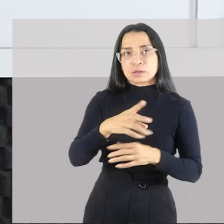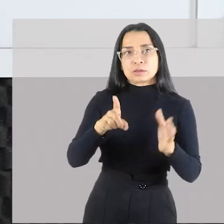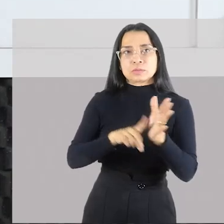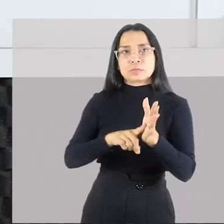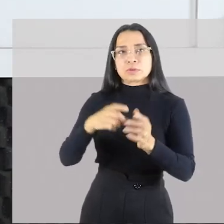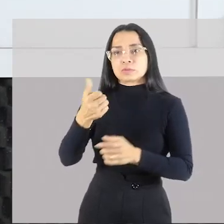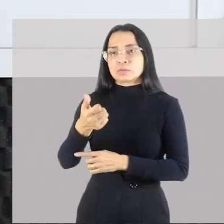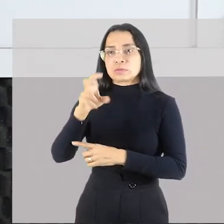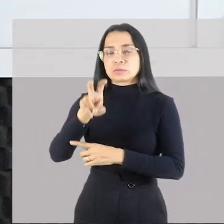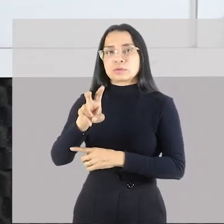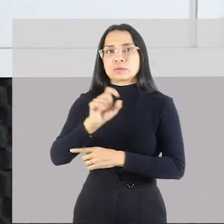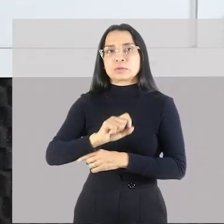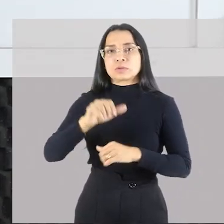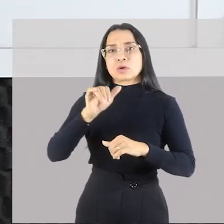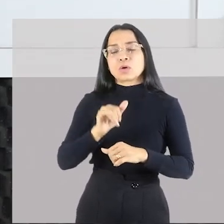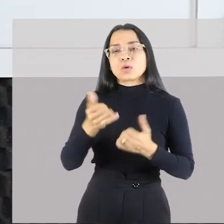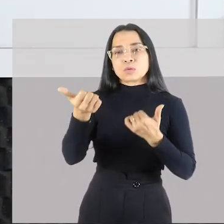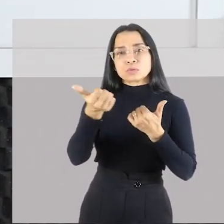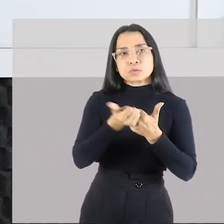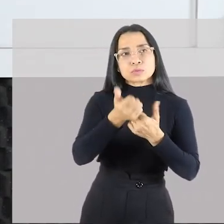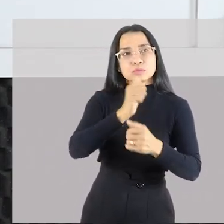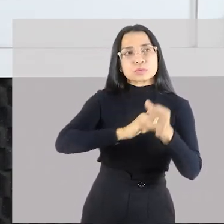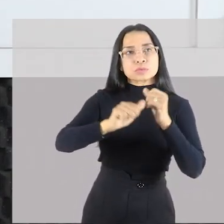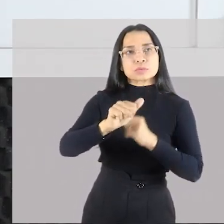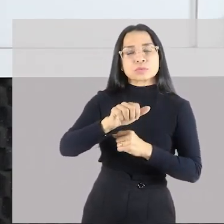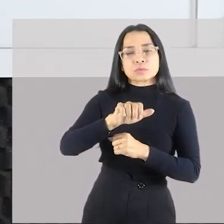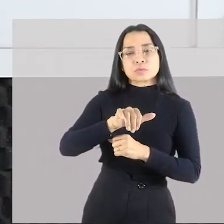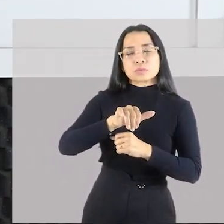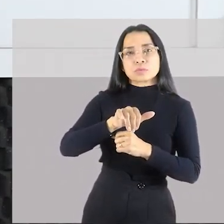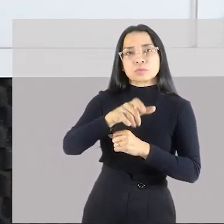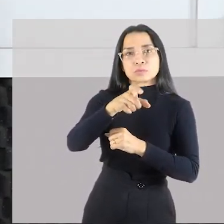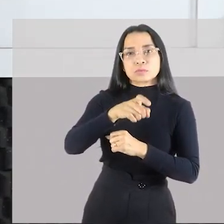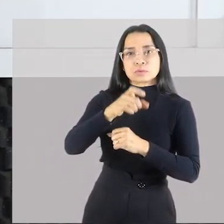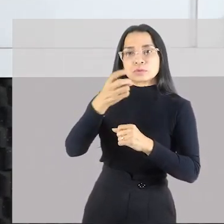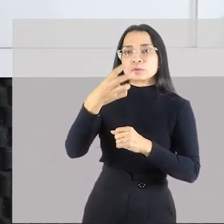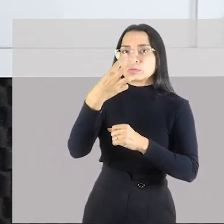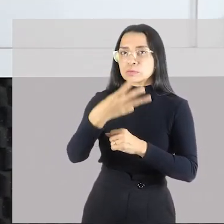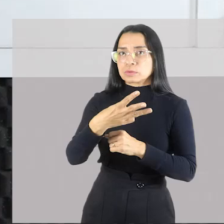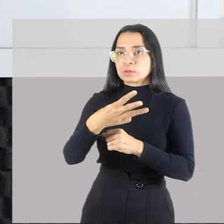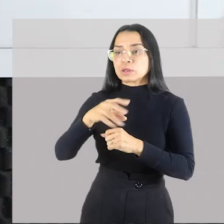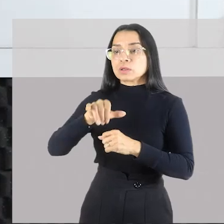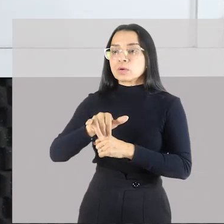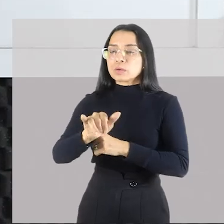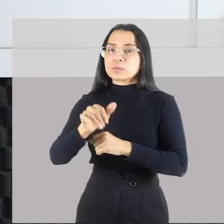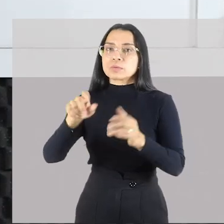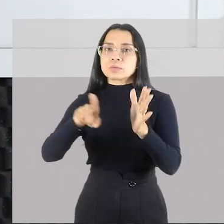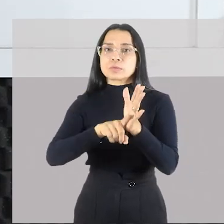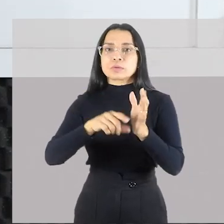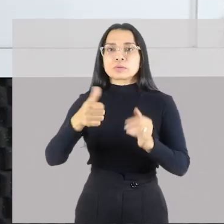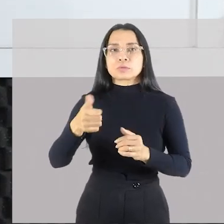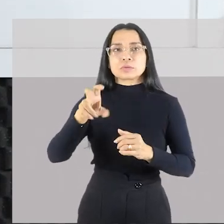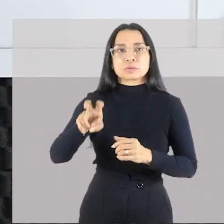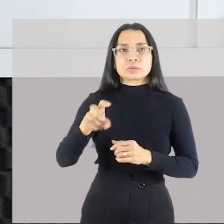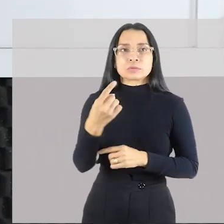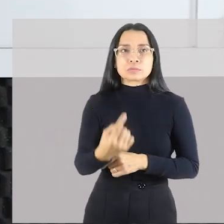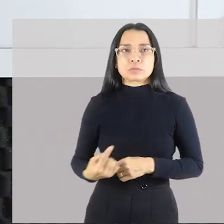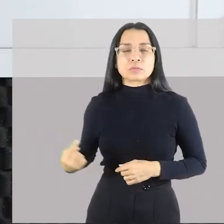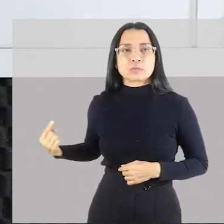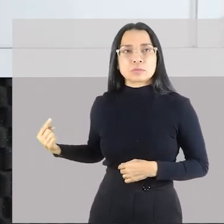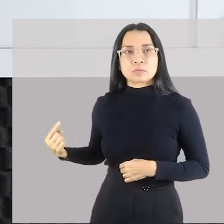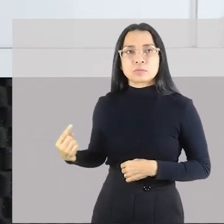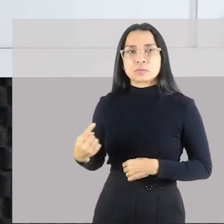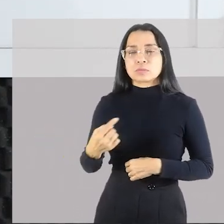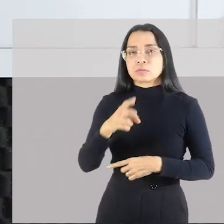por 3 e o y por menos 15. Então vai ficar aqui, ó, 5 vezes 3